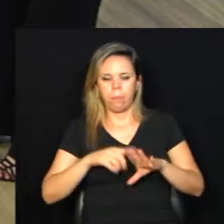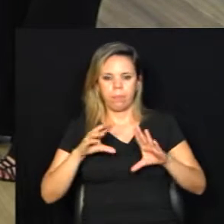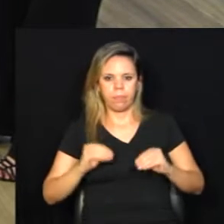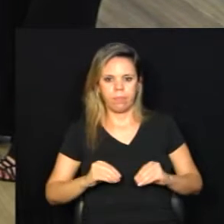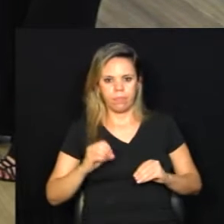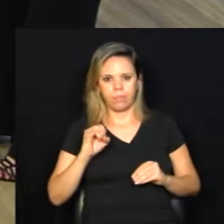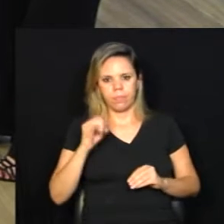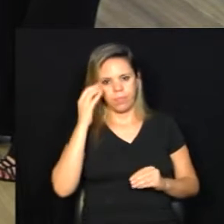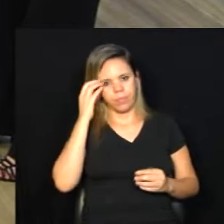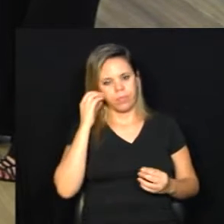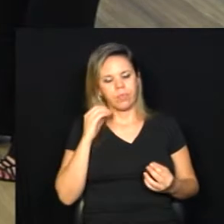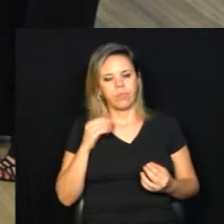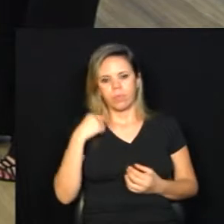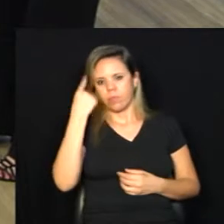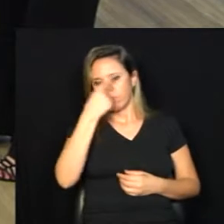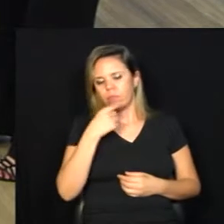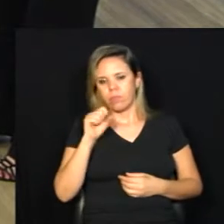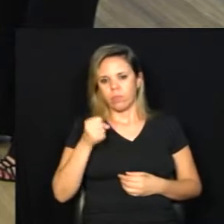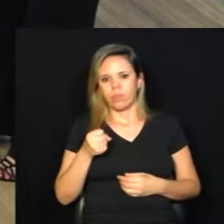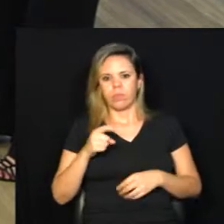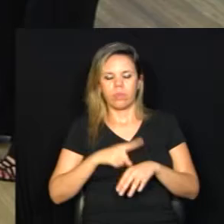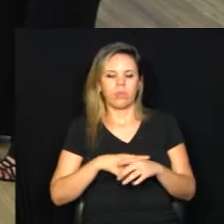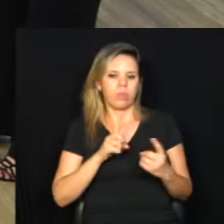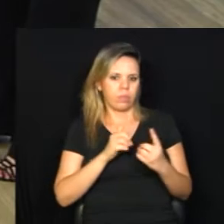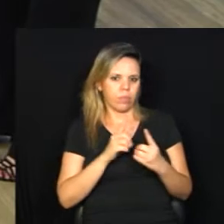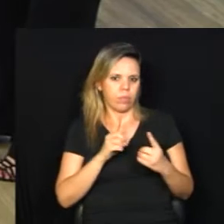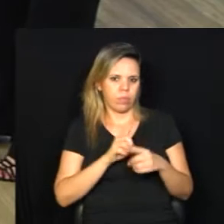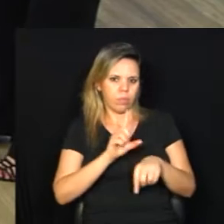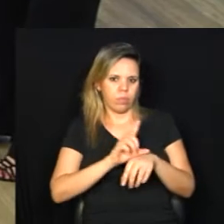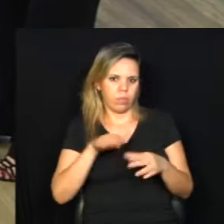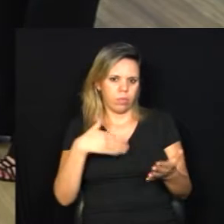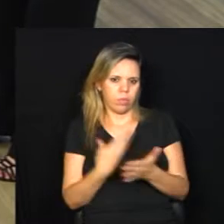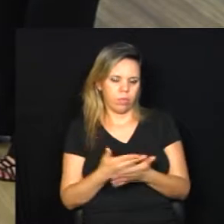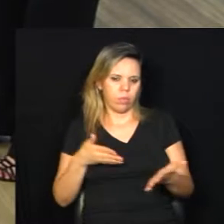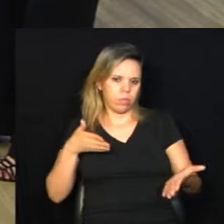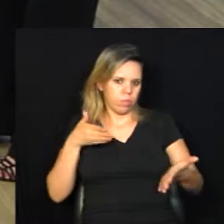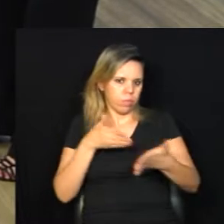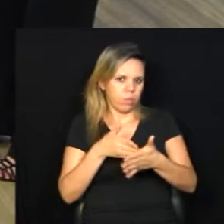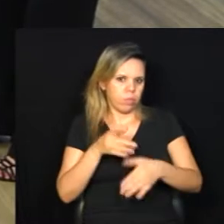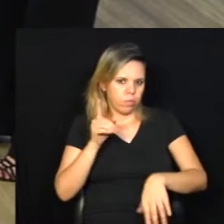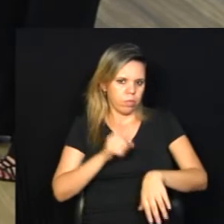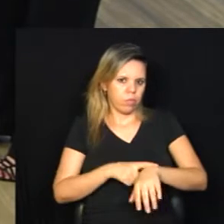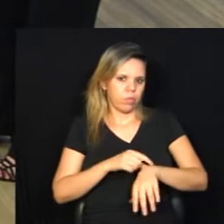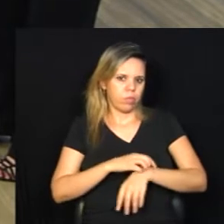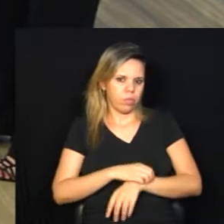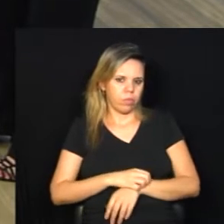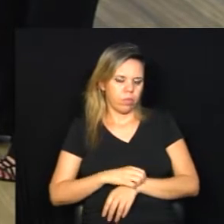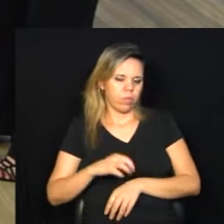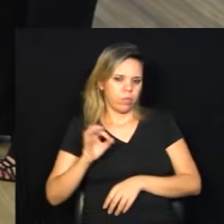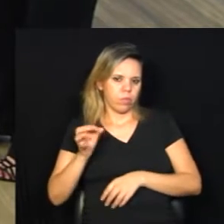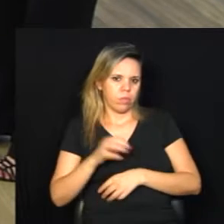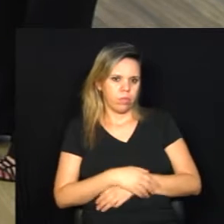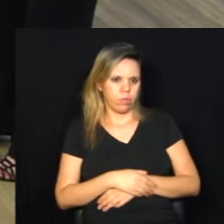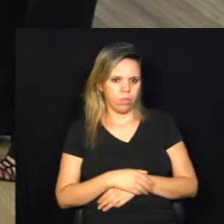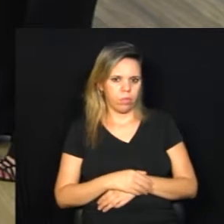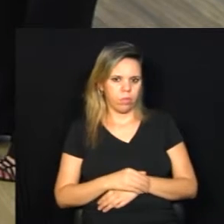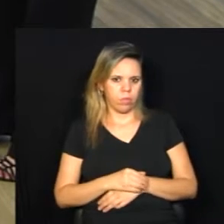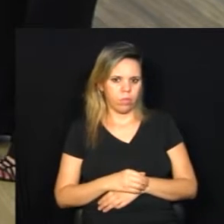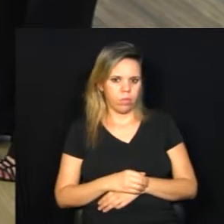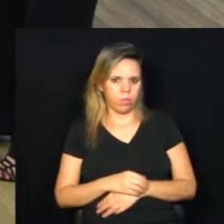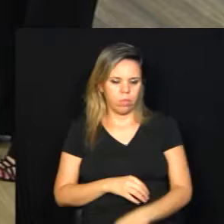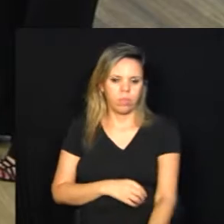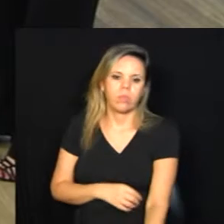esse funcionamento de 8 horas dos estabelecimentos é até o limite desse horário. Sim. Correto? E a gente tem,